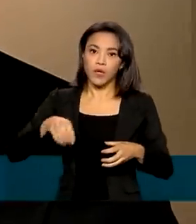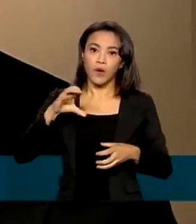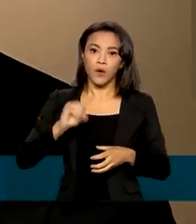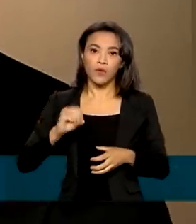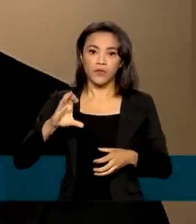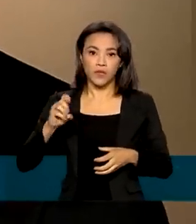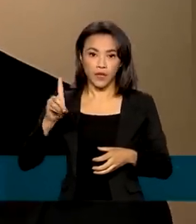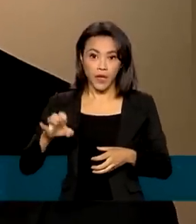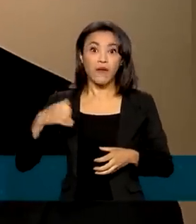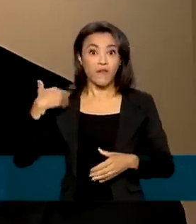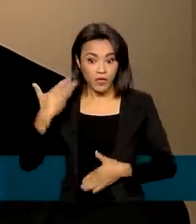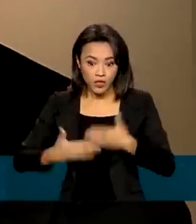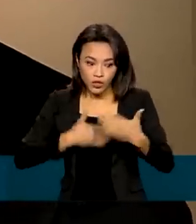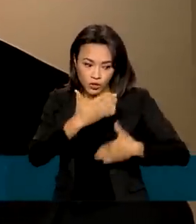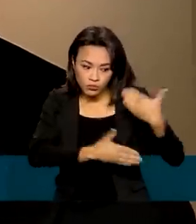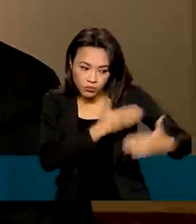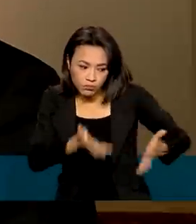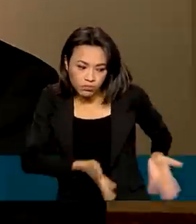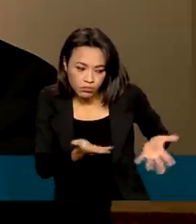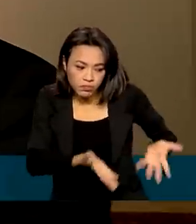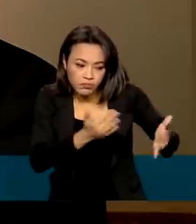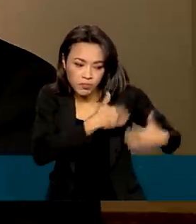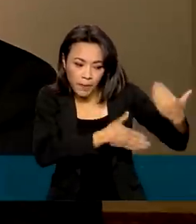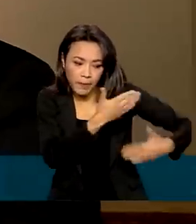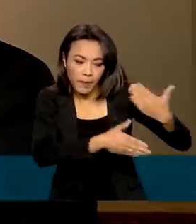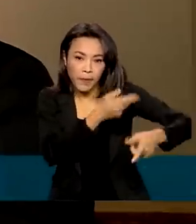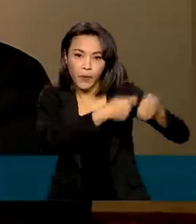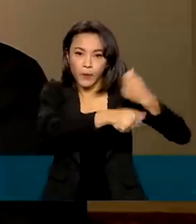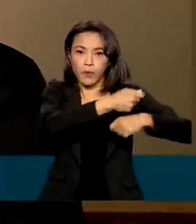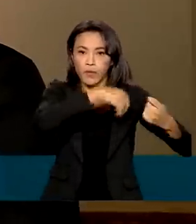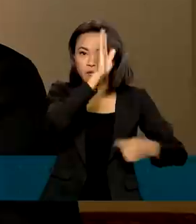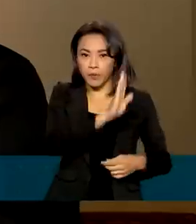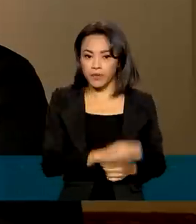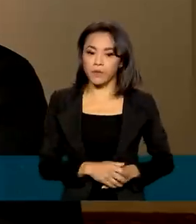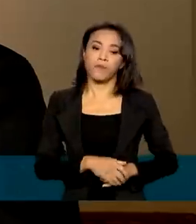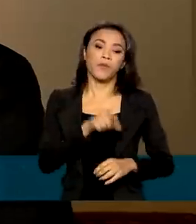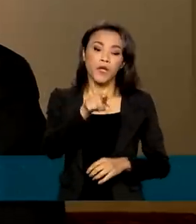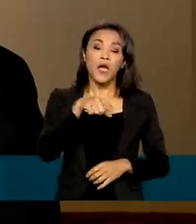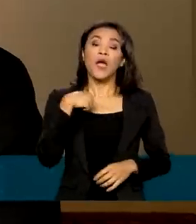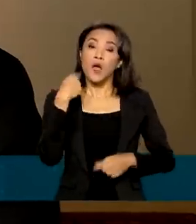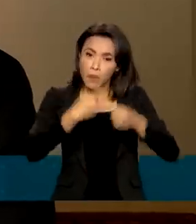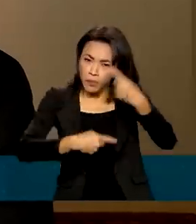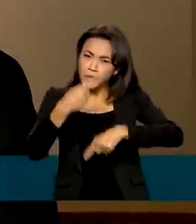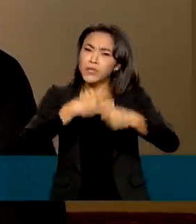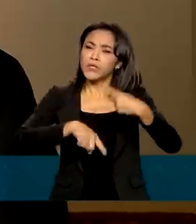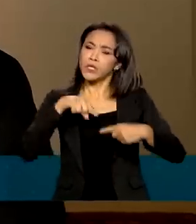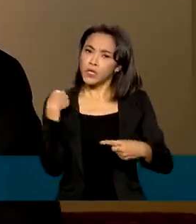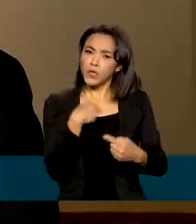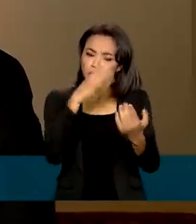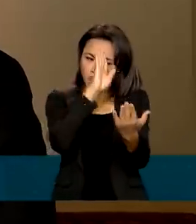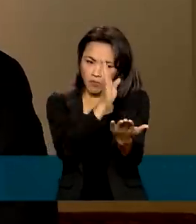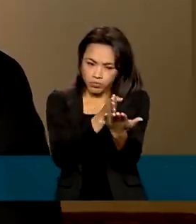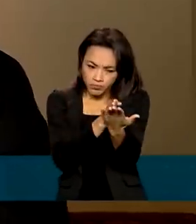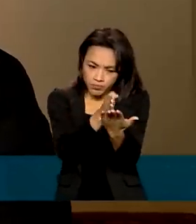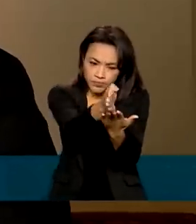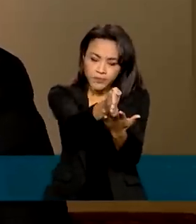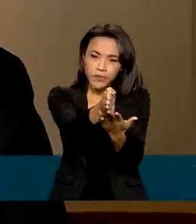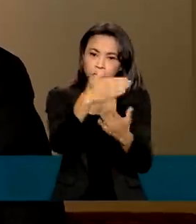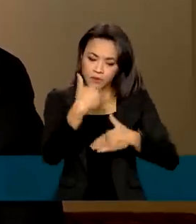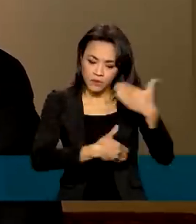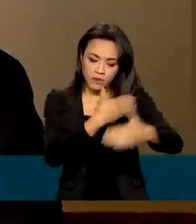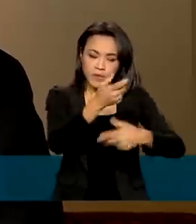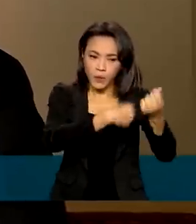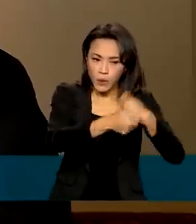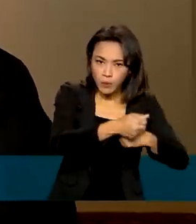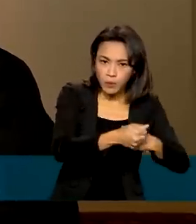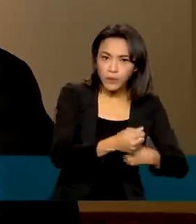o crescimento econômico do país. É uma política que nós estamos seguindo com bastante ímpeto na direção justamente disso, crescimento econômico,